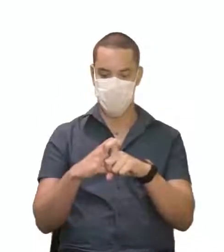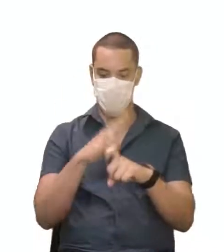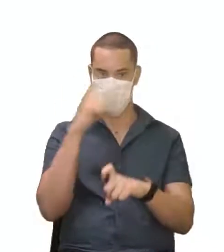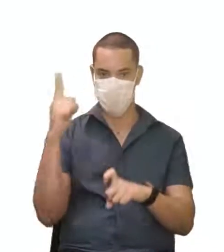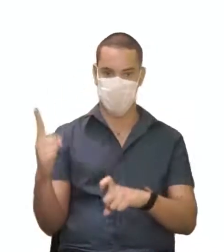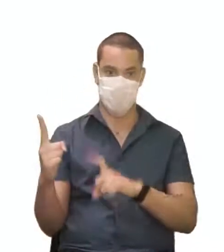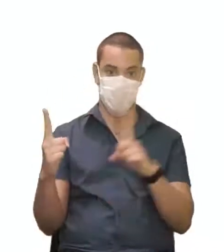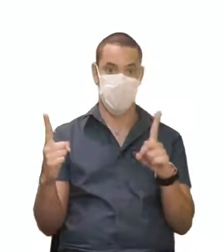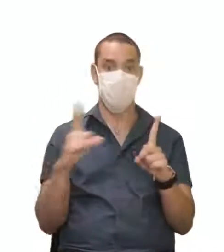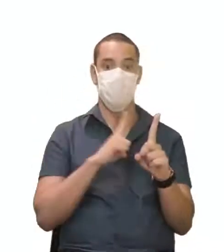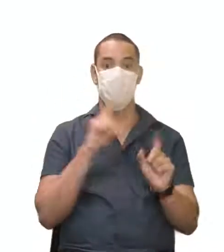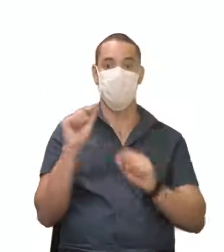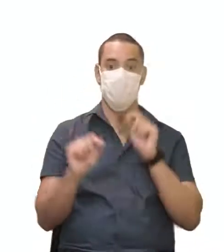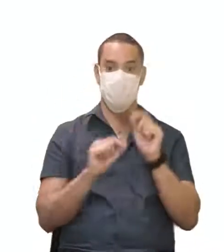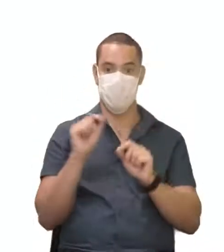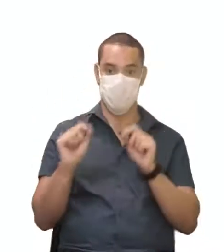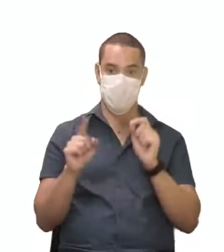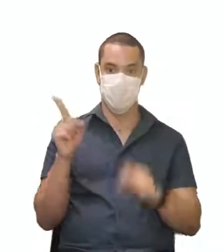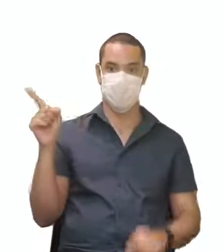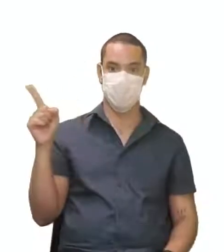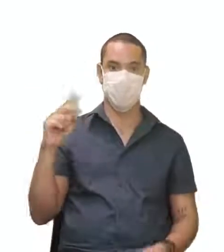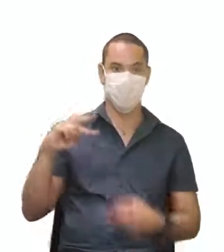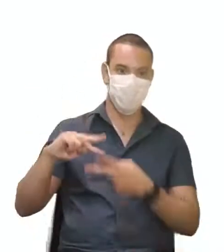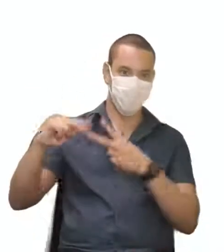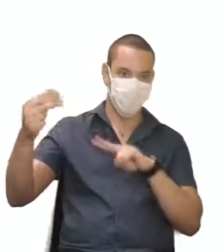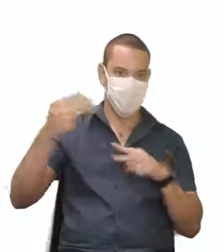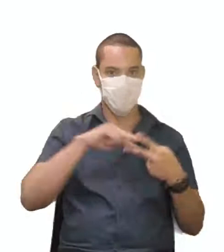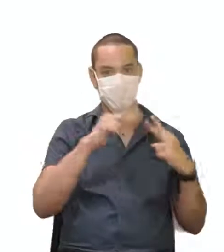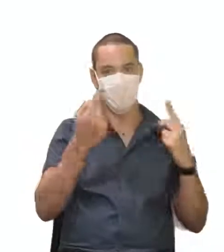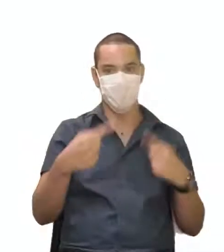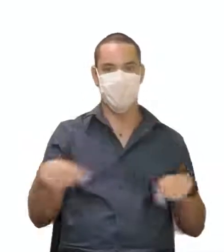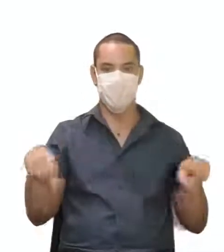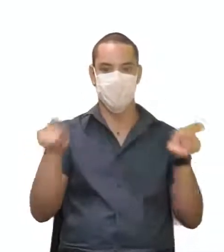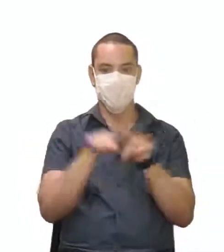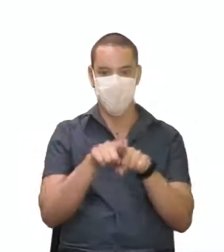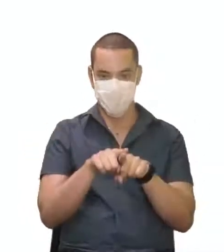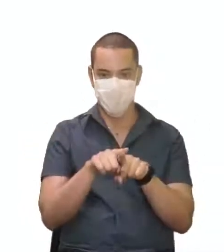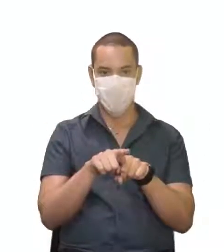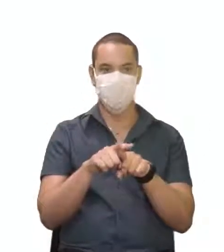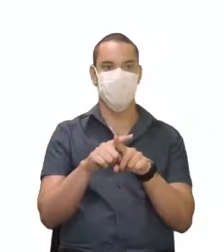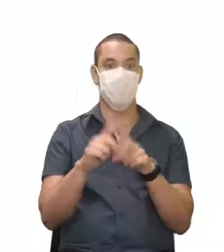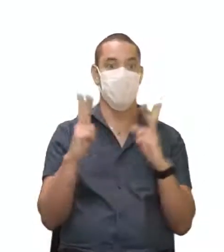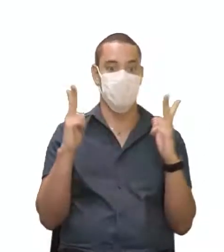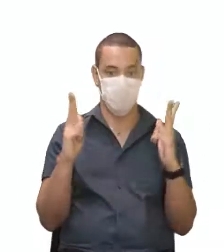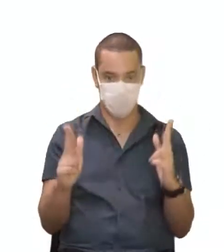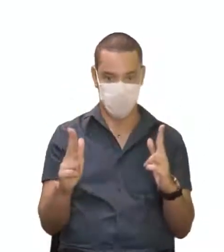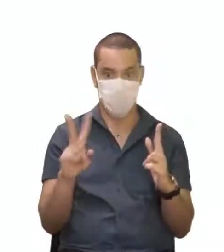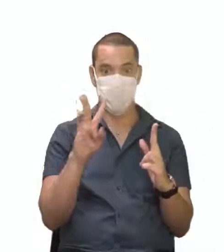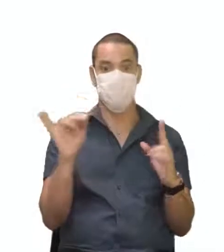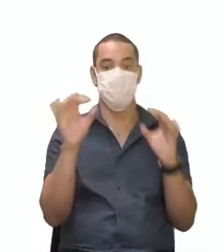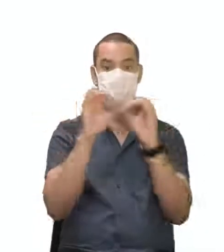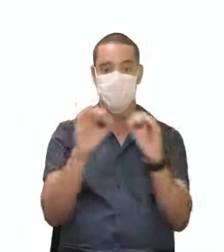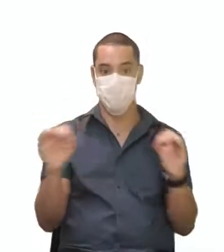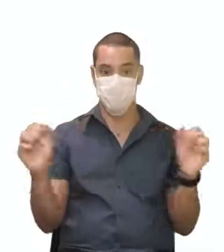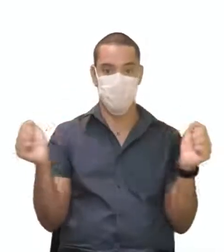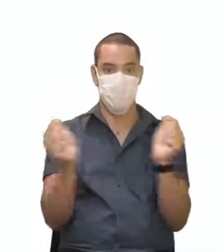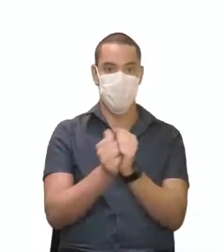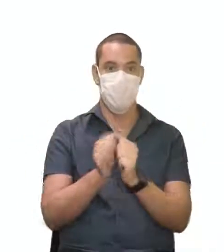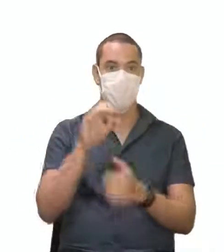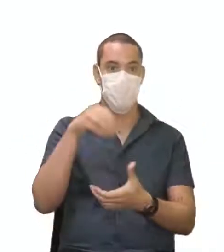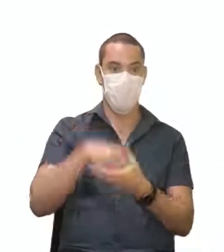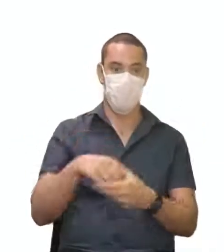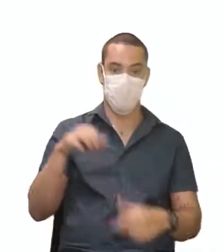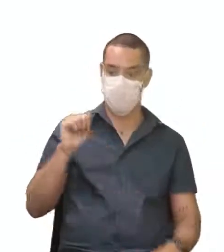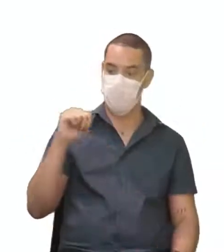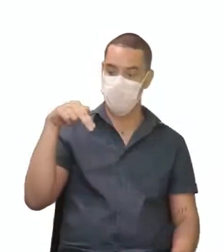eu tenho os cromossomos homólogos, e quem vai separar são esses cromossomos homólogos. Na